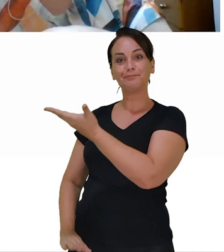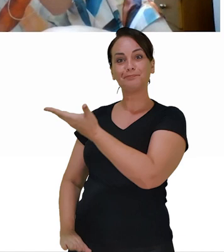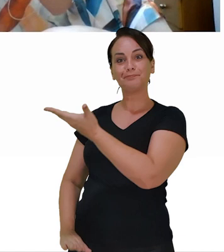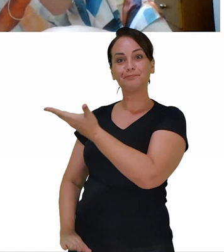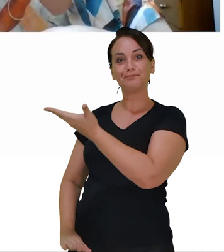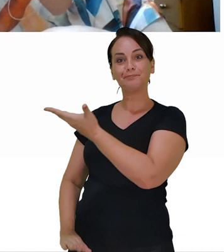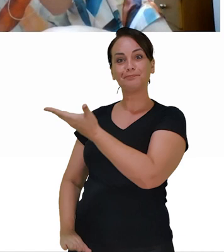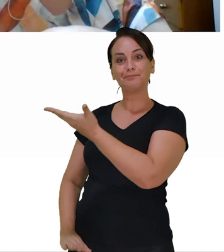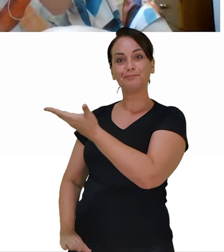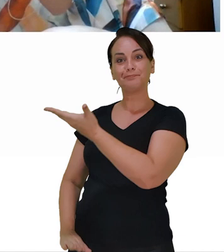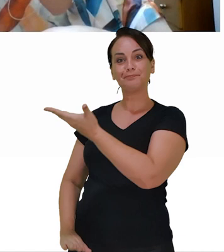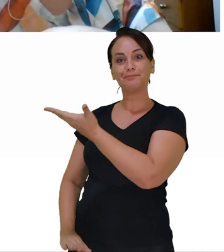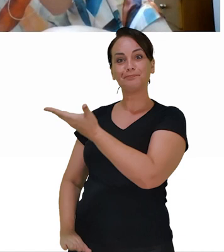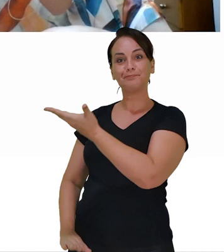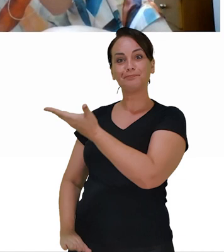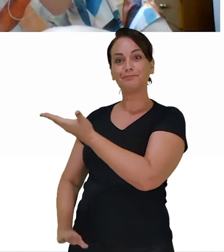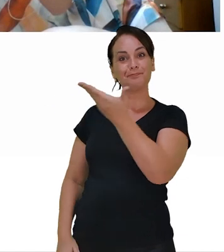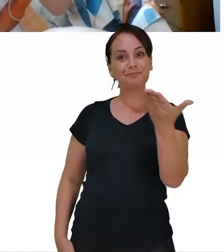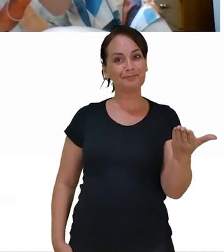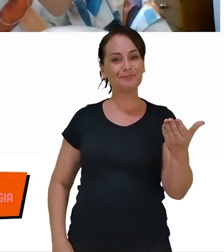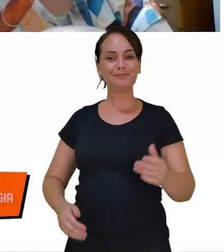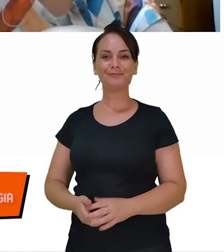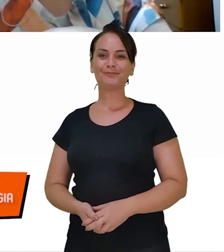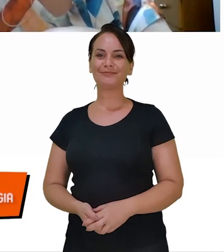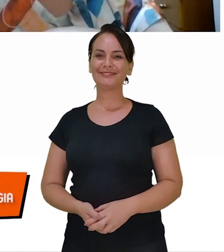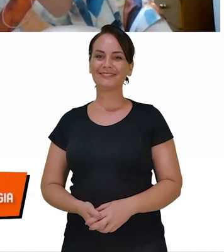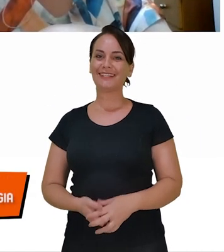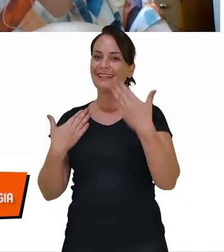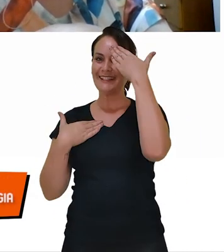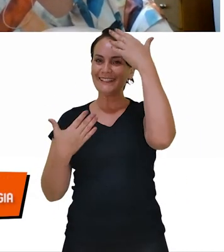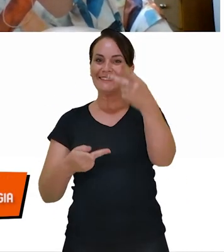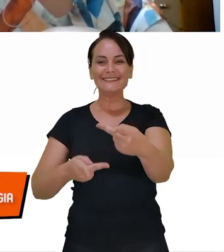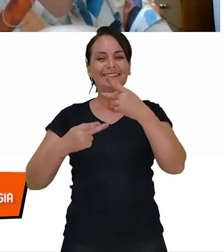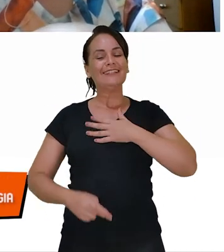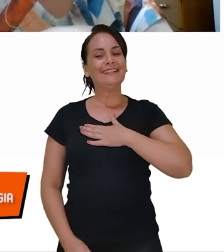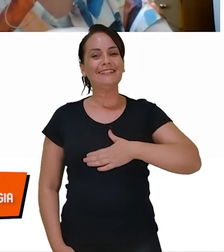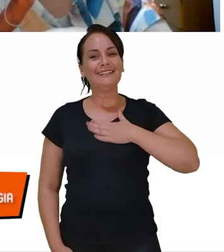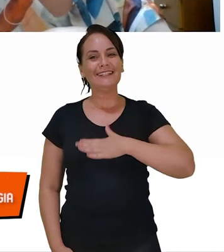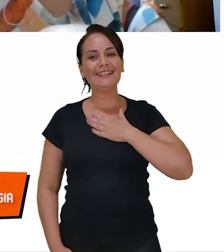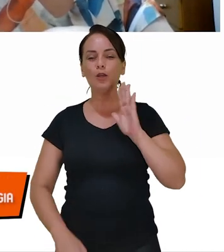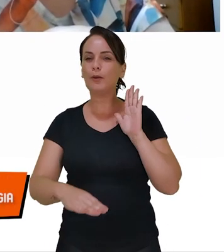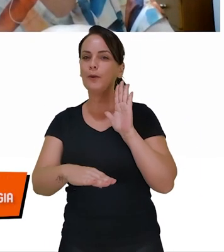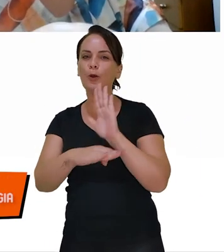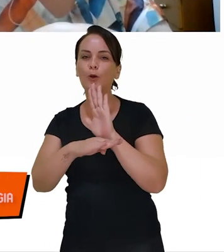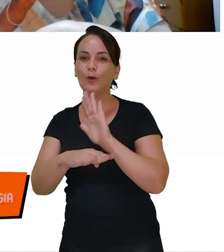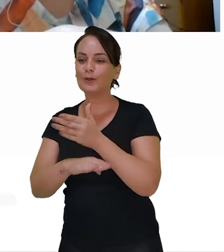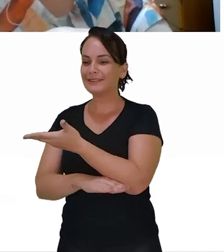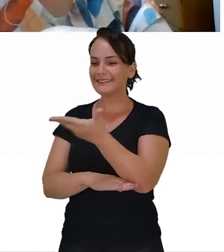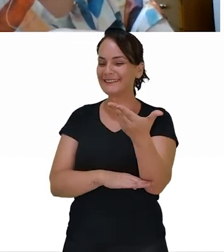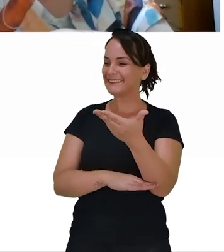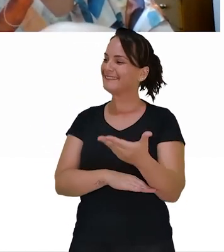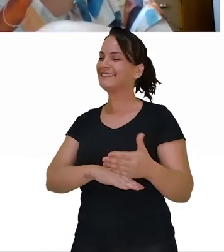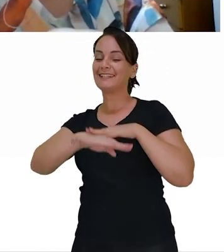uma janela com cortinas brancas. Muito obrigada pelo convite, é um prazer aqui contribuir aqui com essa